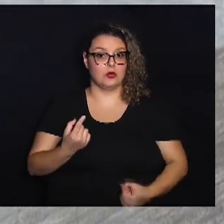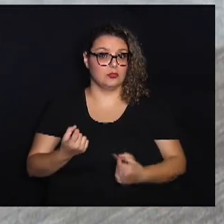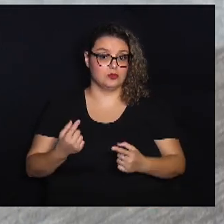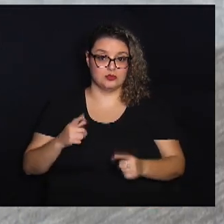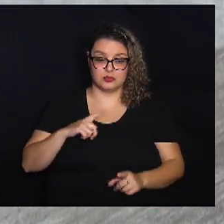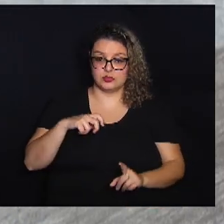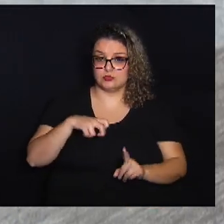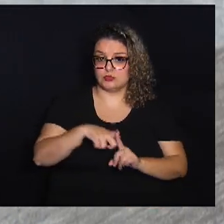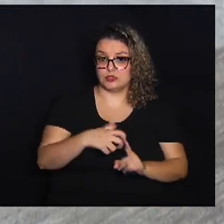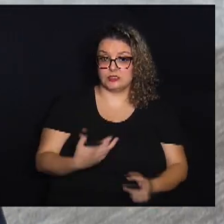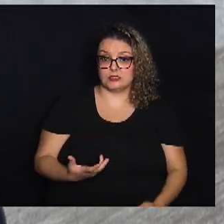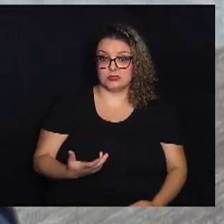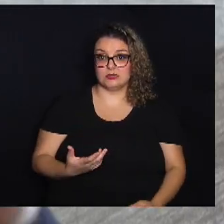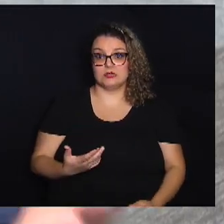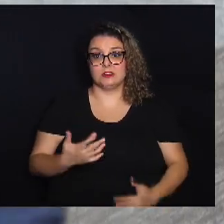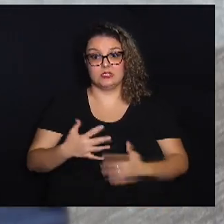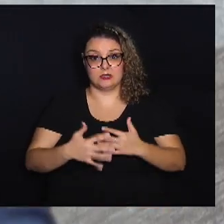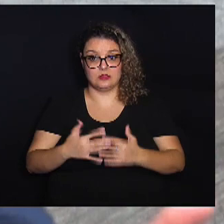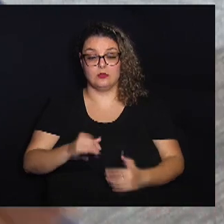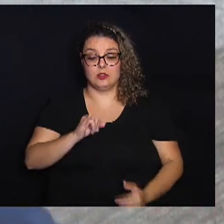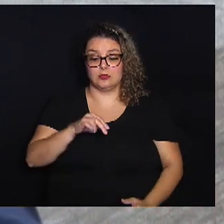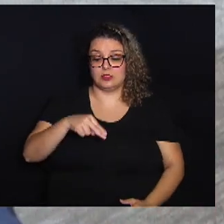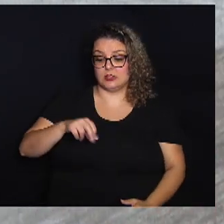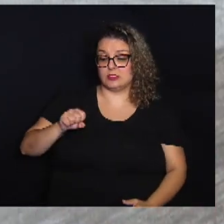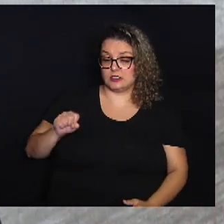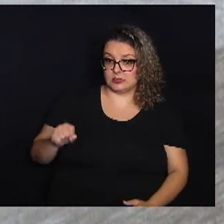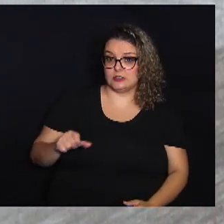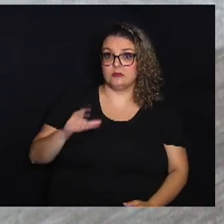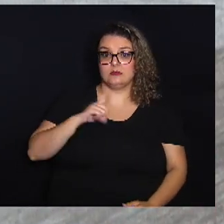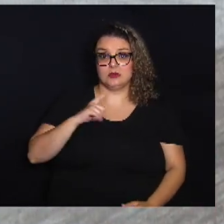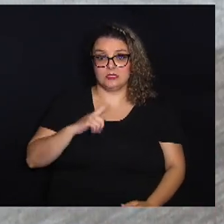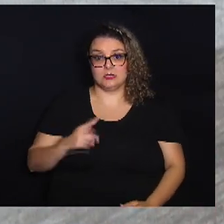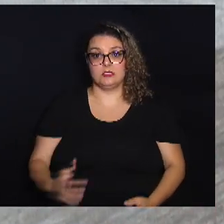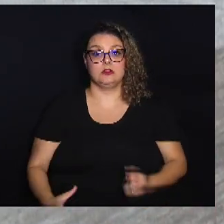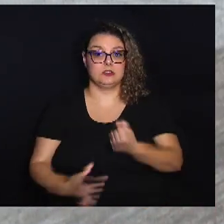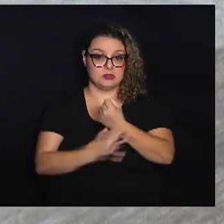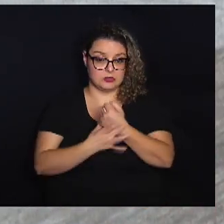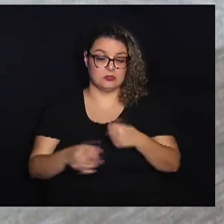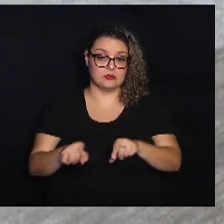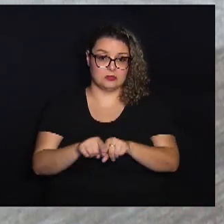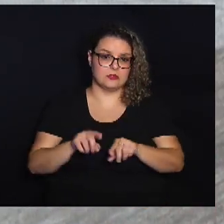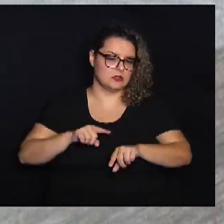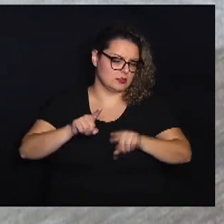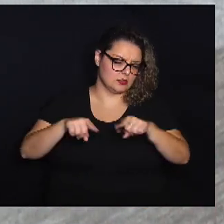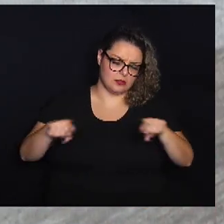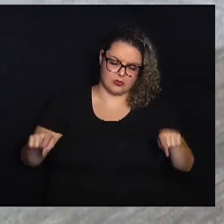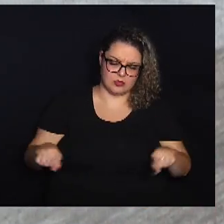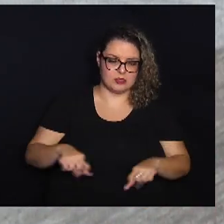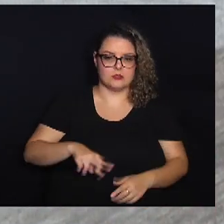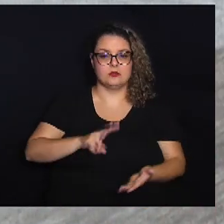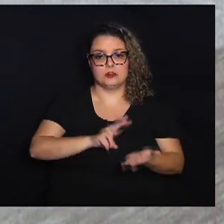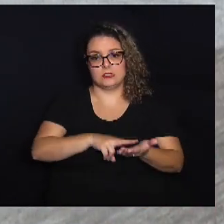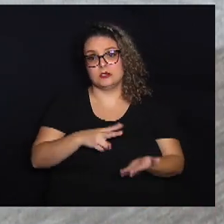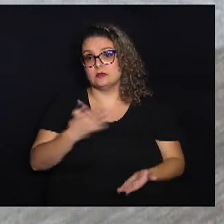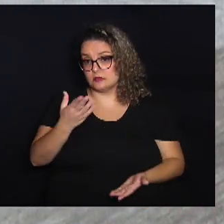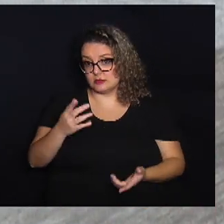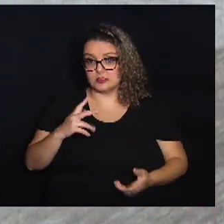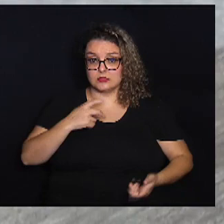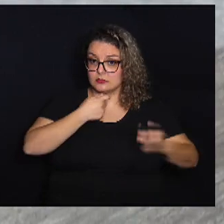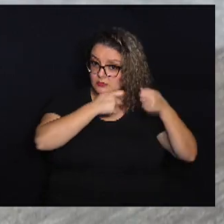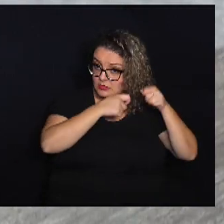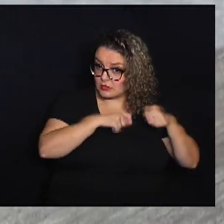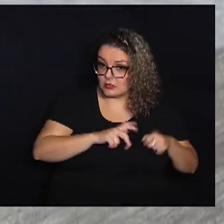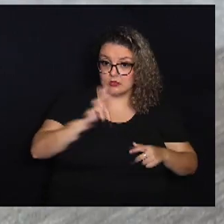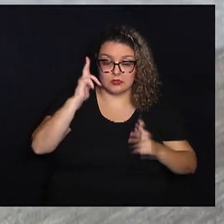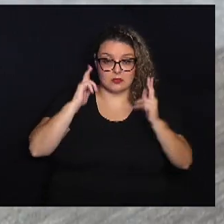fica impossibilitado pelo INSS, ele vai ter um seguro também, e dentre outras vantagens que você que é cabeleireiro, que